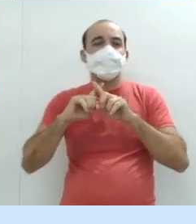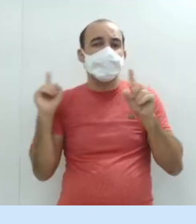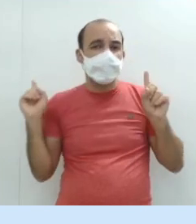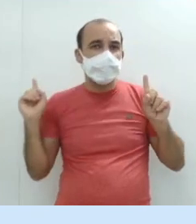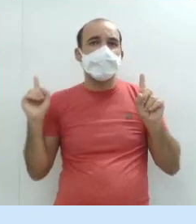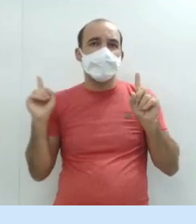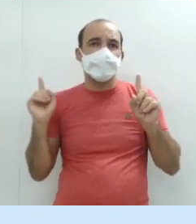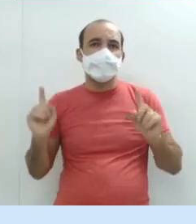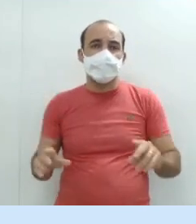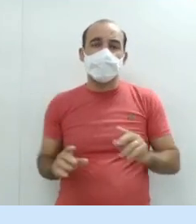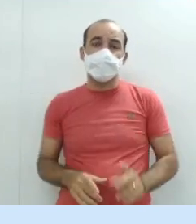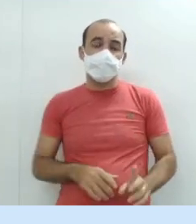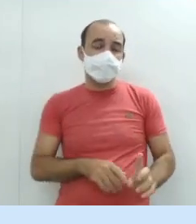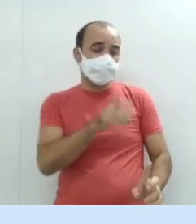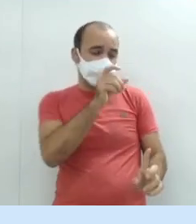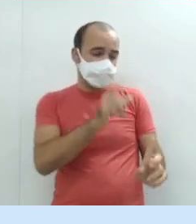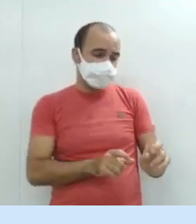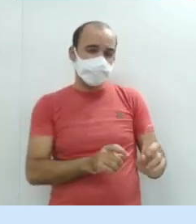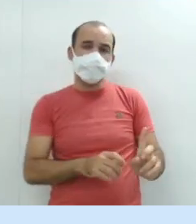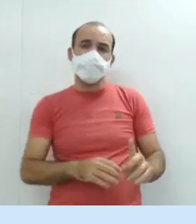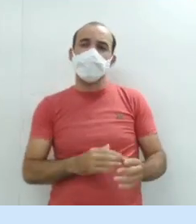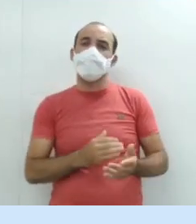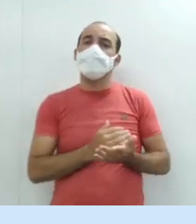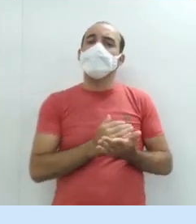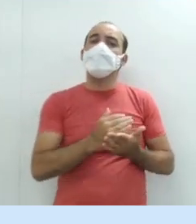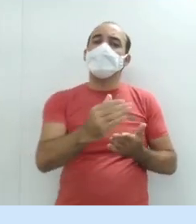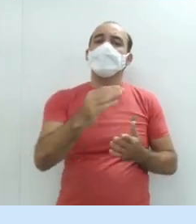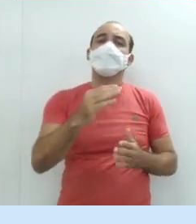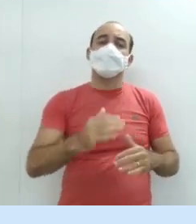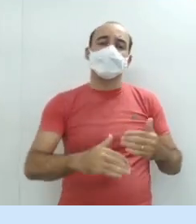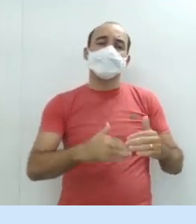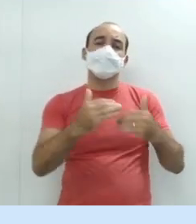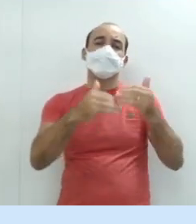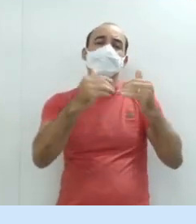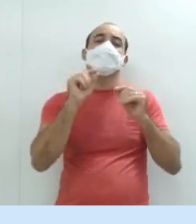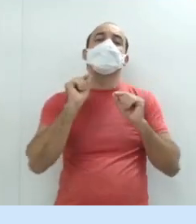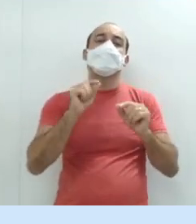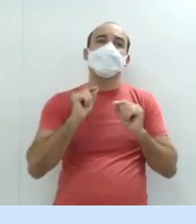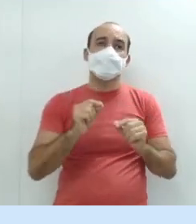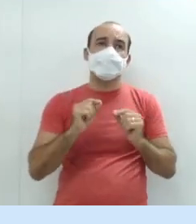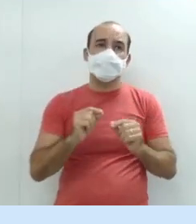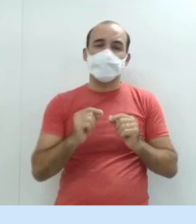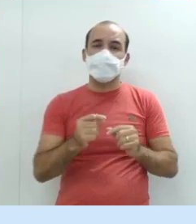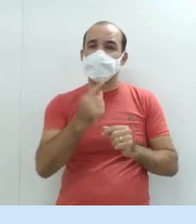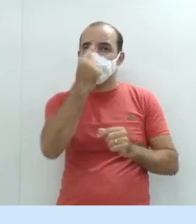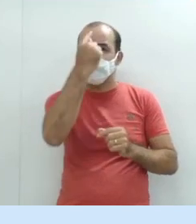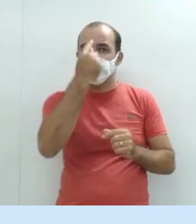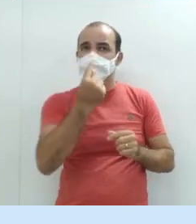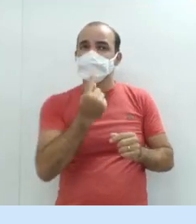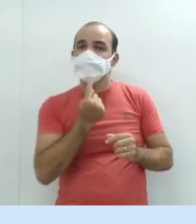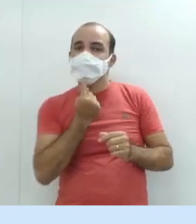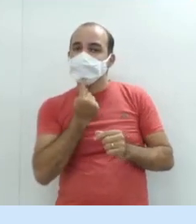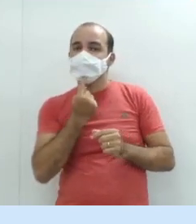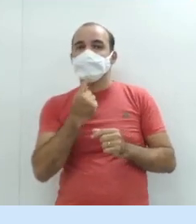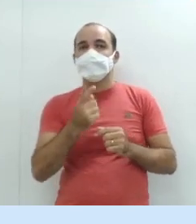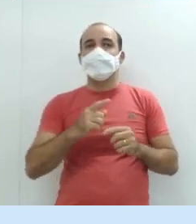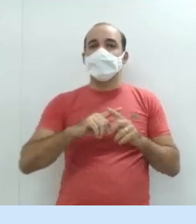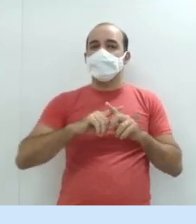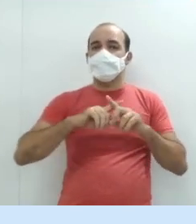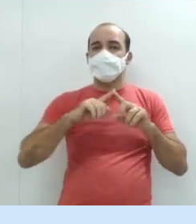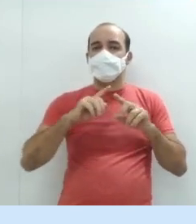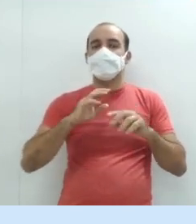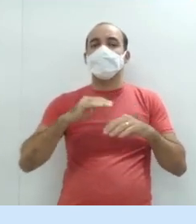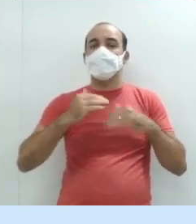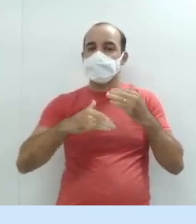esse indivíduo começa a desenvolver o que Lipovetsky chama de estilo cada vez mais comum, um estilo